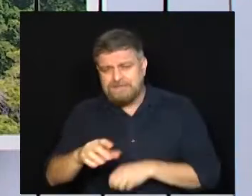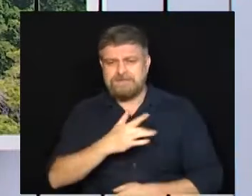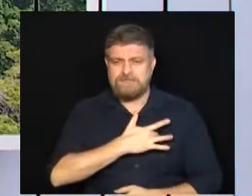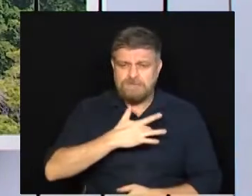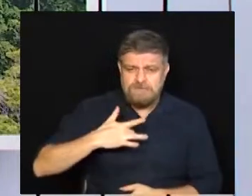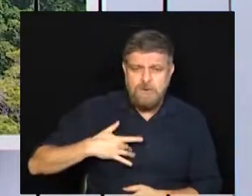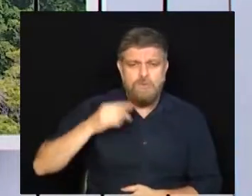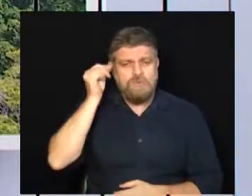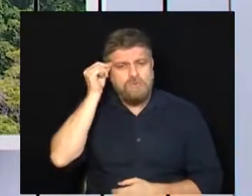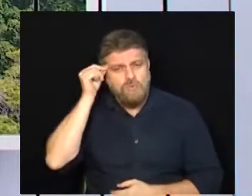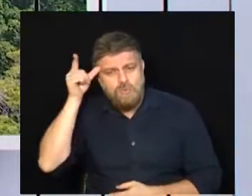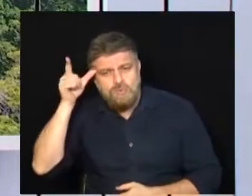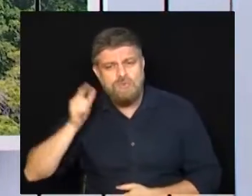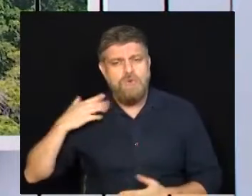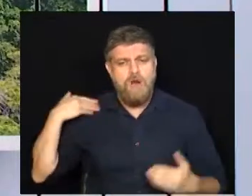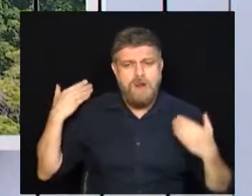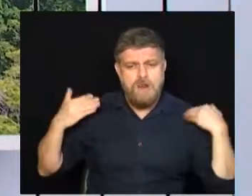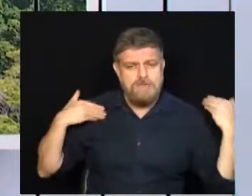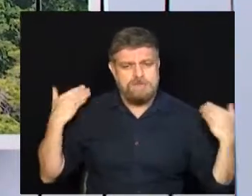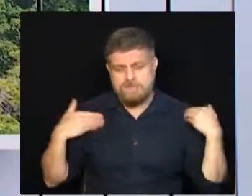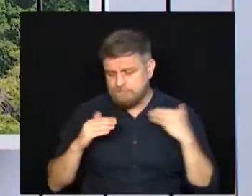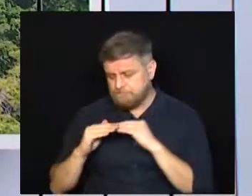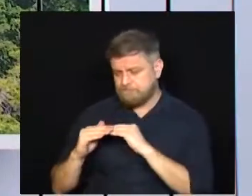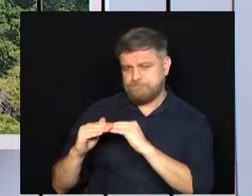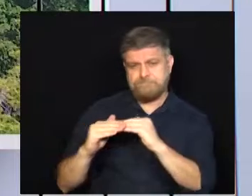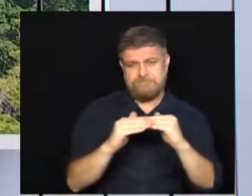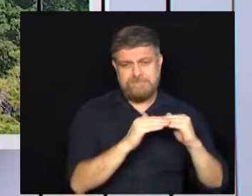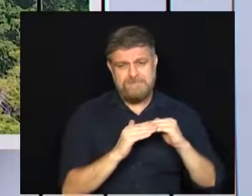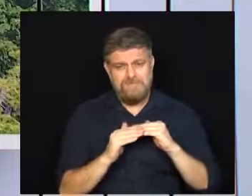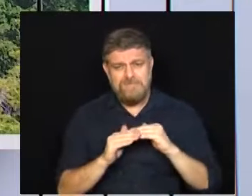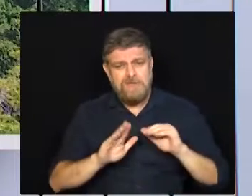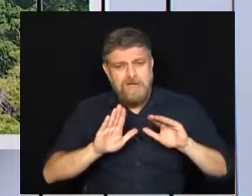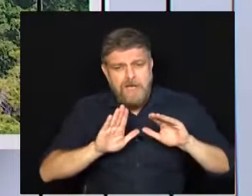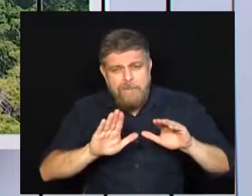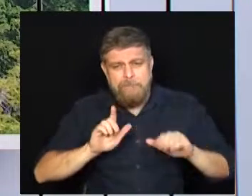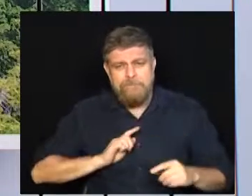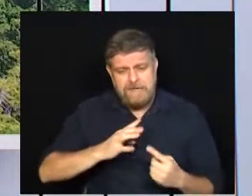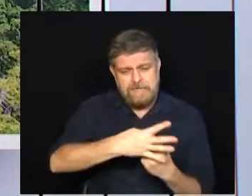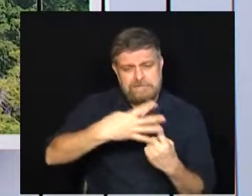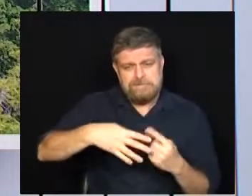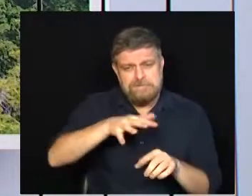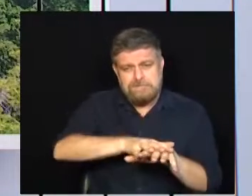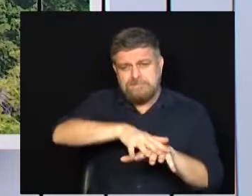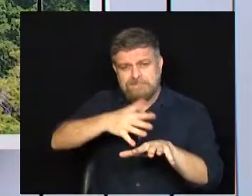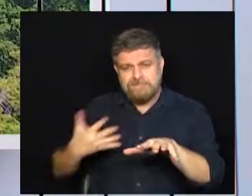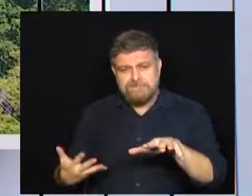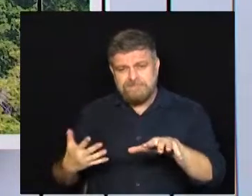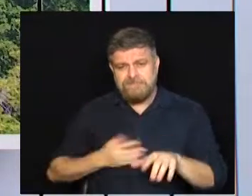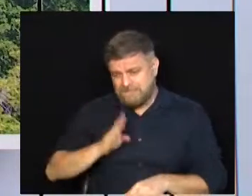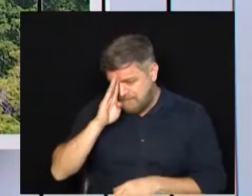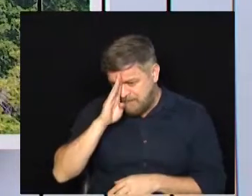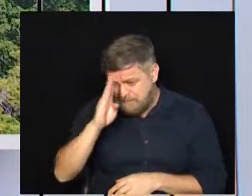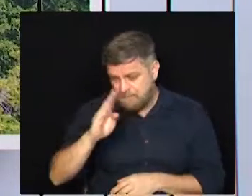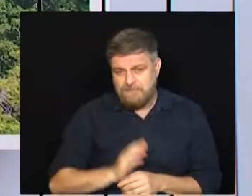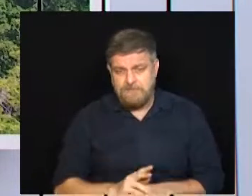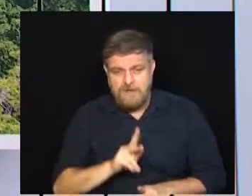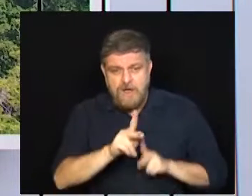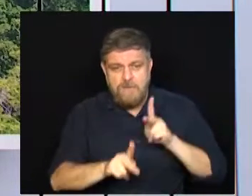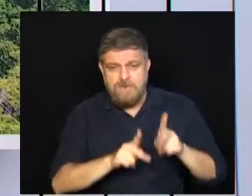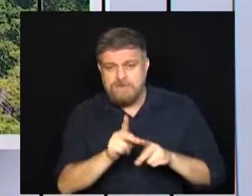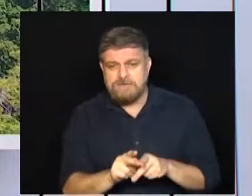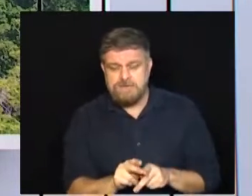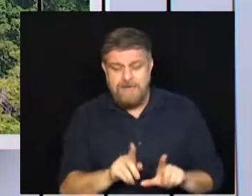direito à cultura, direito ao lazer, mas isso é violado principalmente quando a gente fala da população T, que muitas